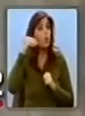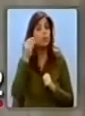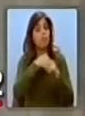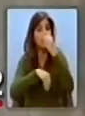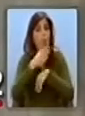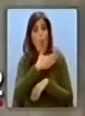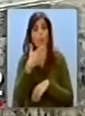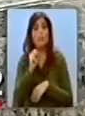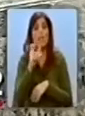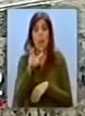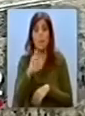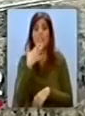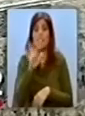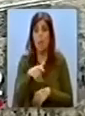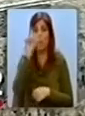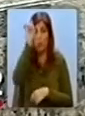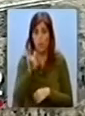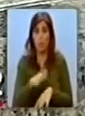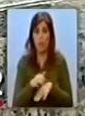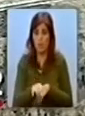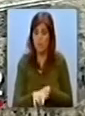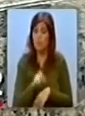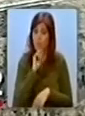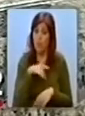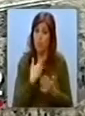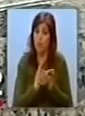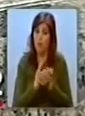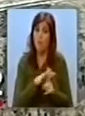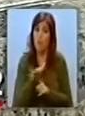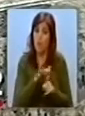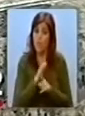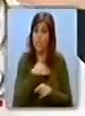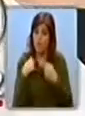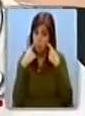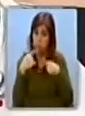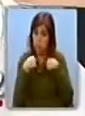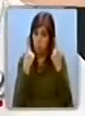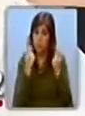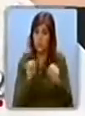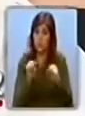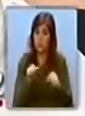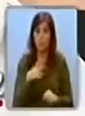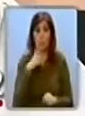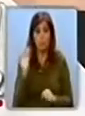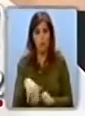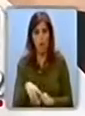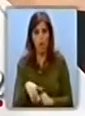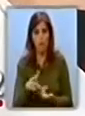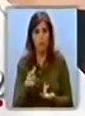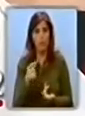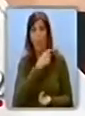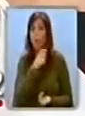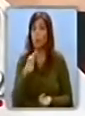de sal por dia e por isso já se pensa no impacto que pode vir a ter na saúde pública. Portugal comprometeu-se